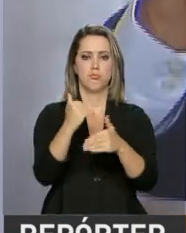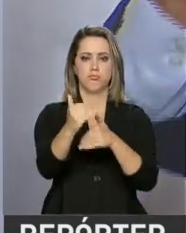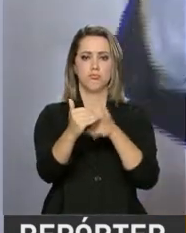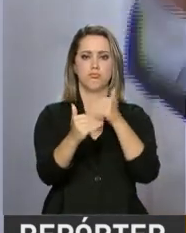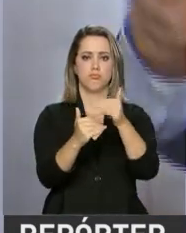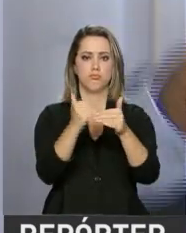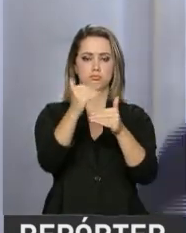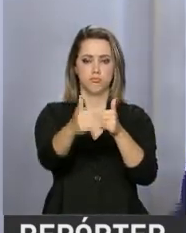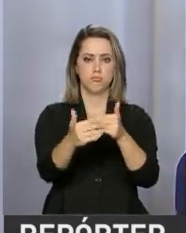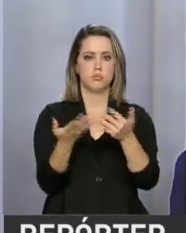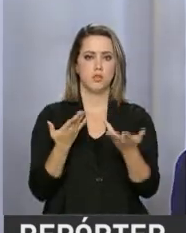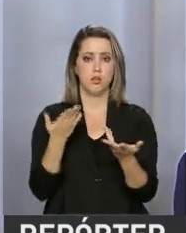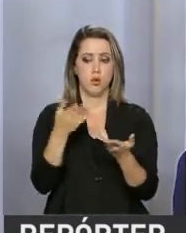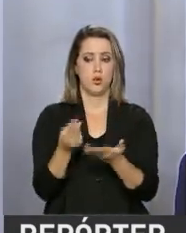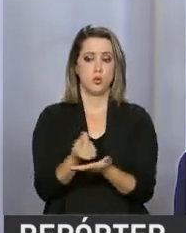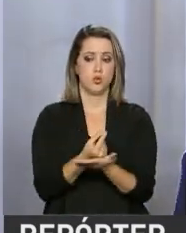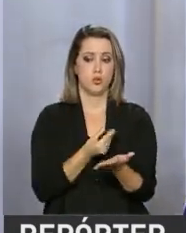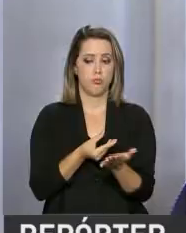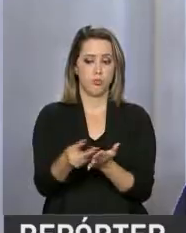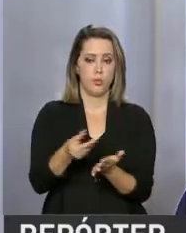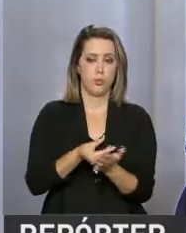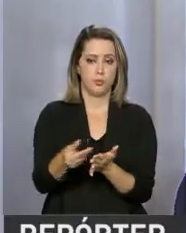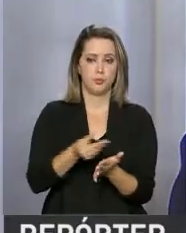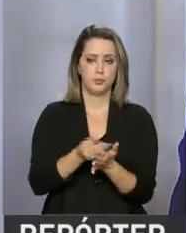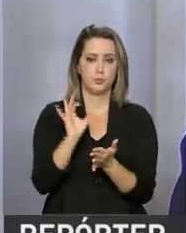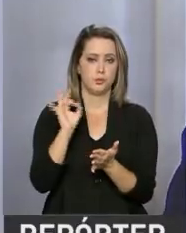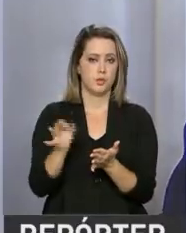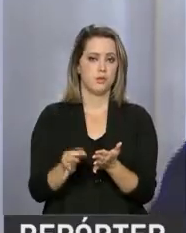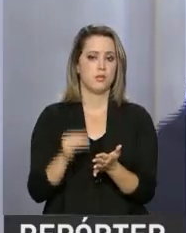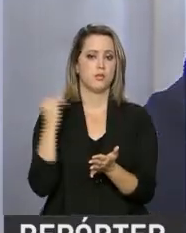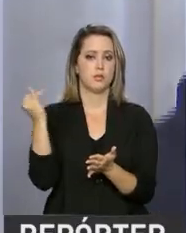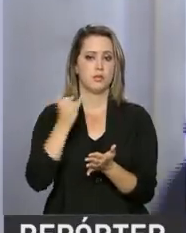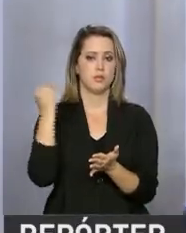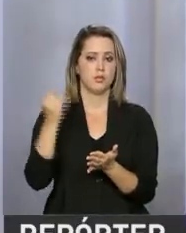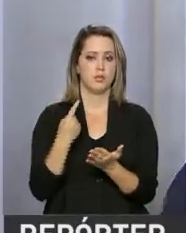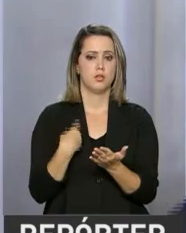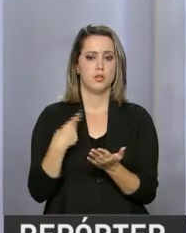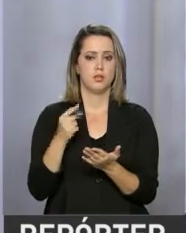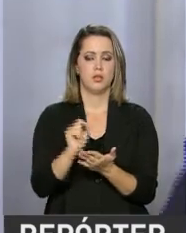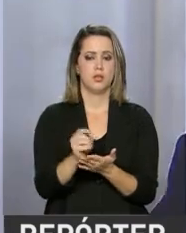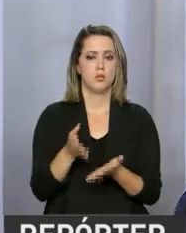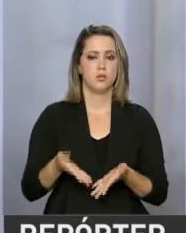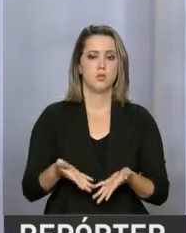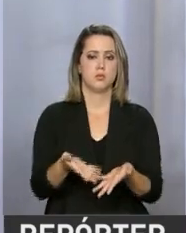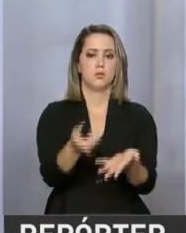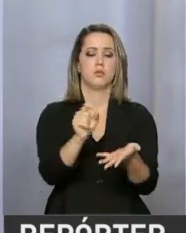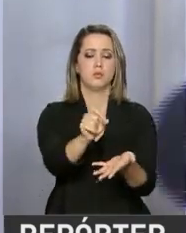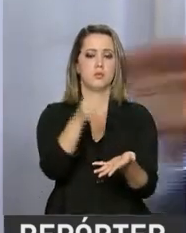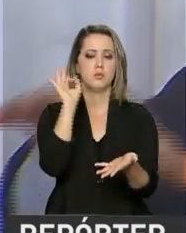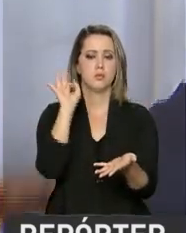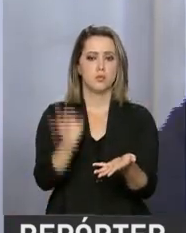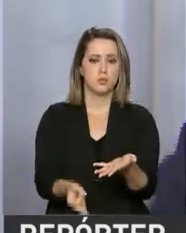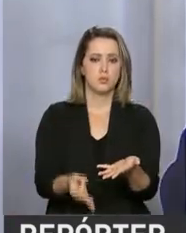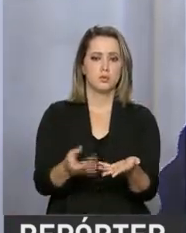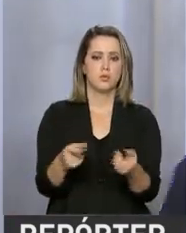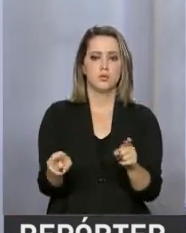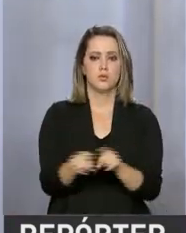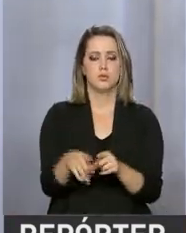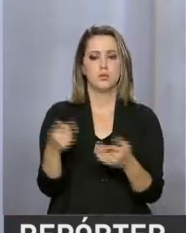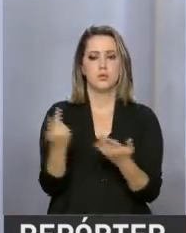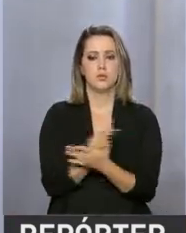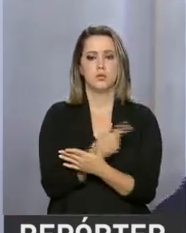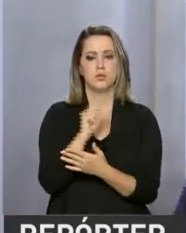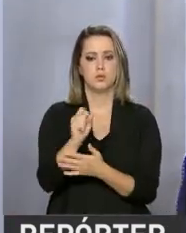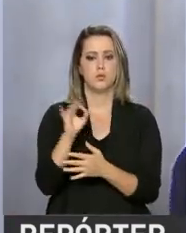cursos e reação do ramo estoques certamente é fundamental é fundamental para que essa relação possa de fato se